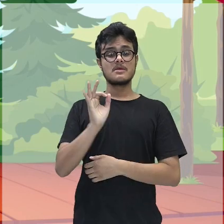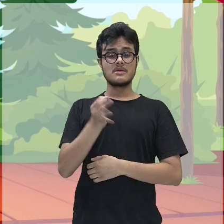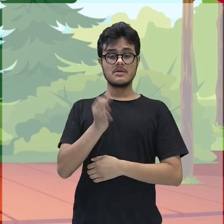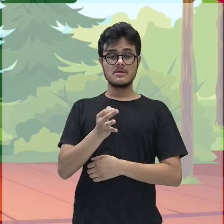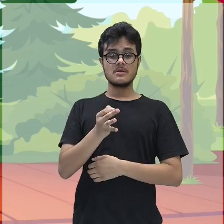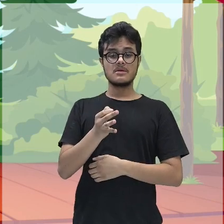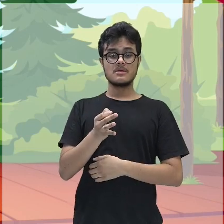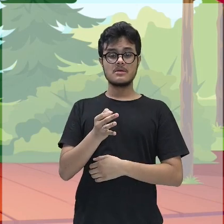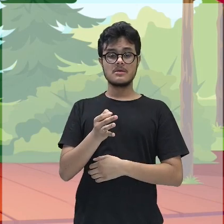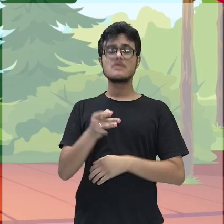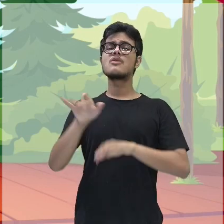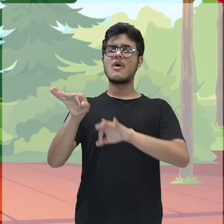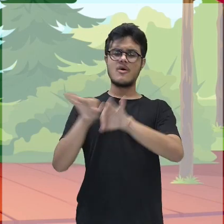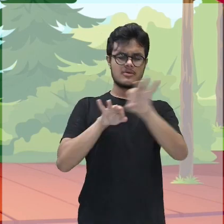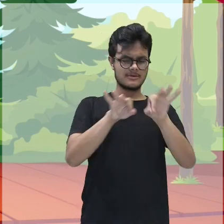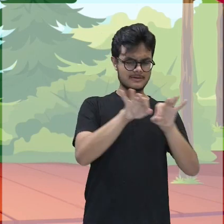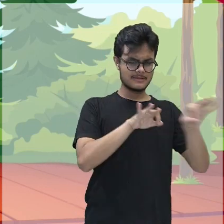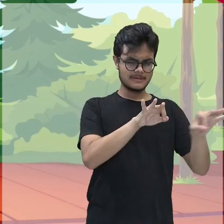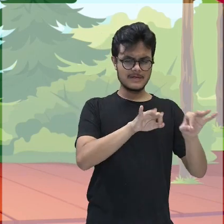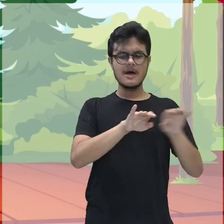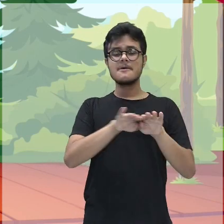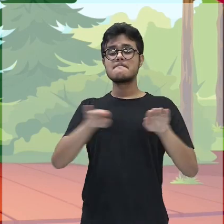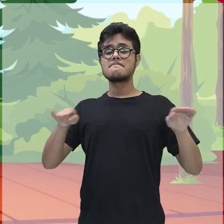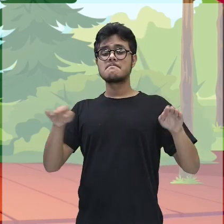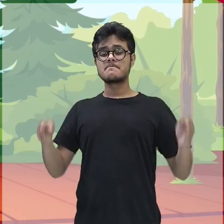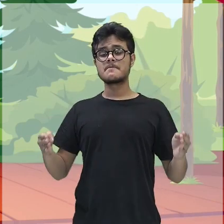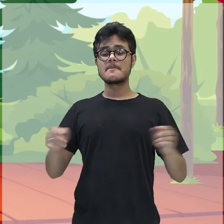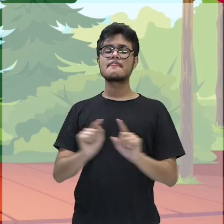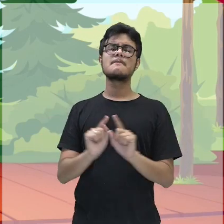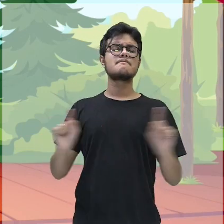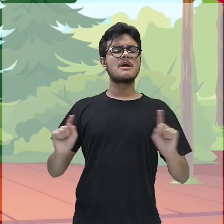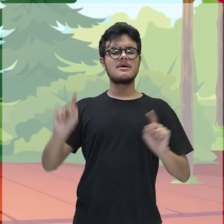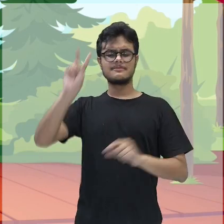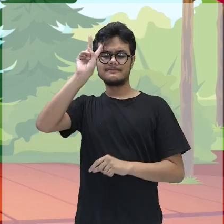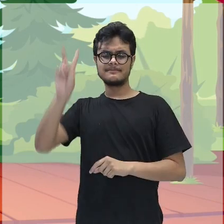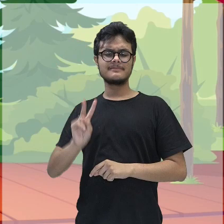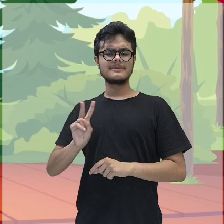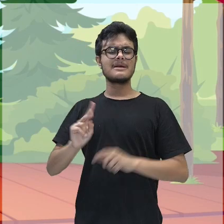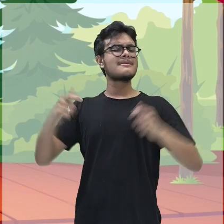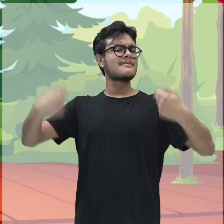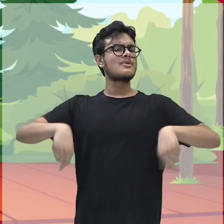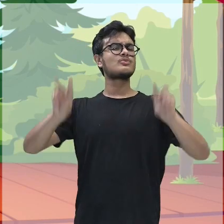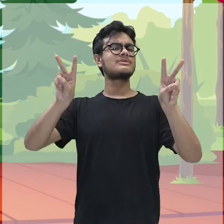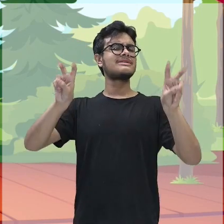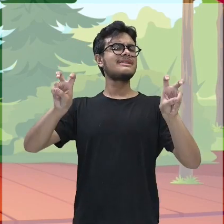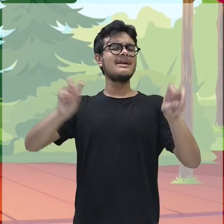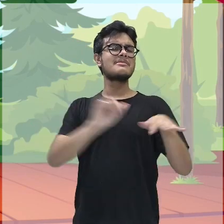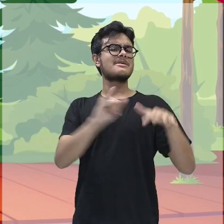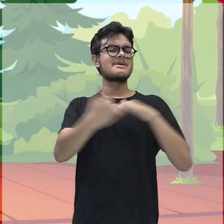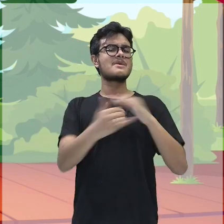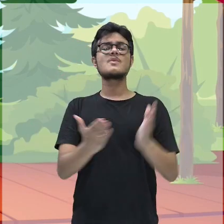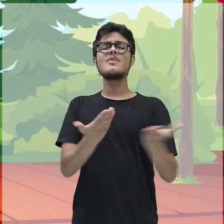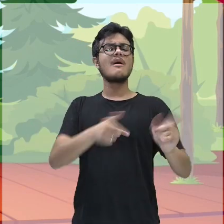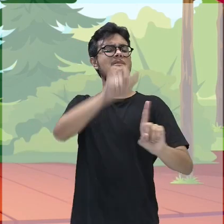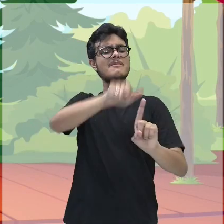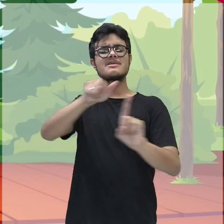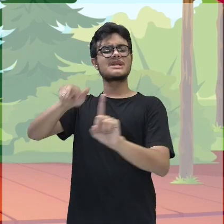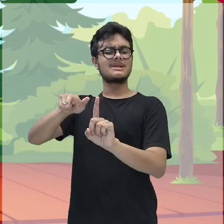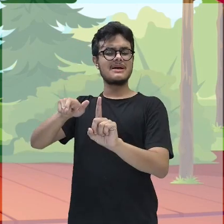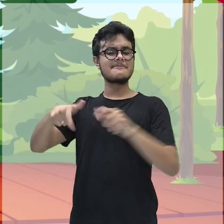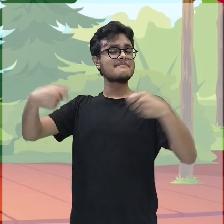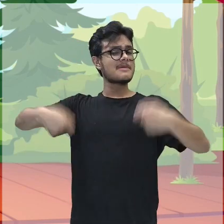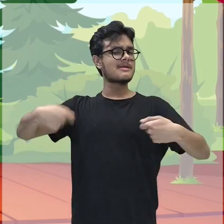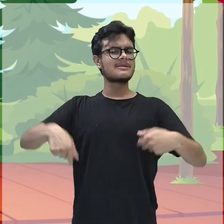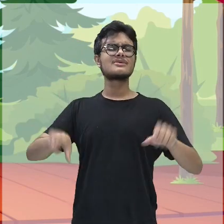está tudo pronto aqui o cenário, mas a nossa história ela tem que ter um enredo, ela tem que ter um personagem, o que